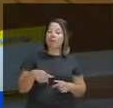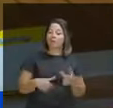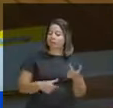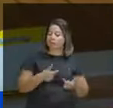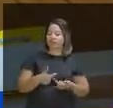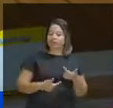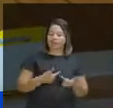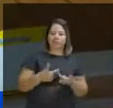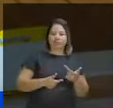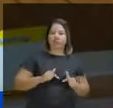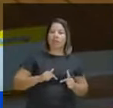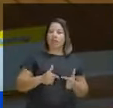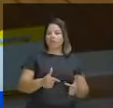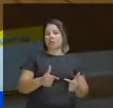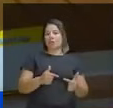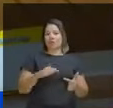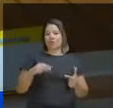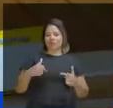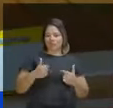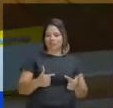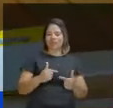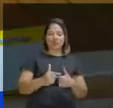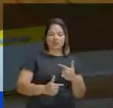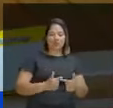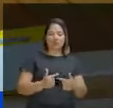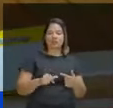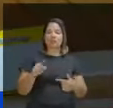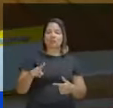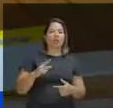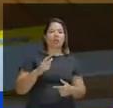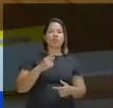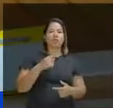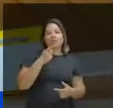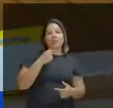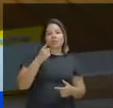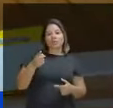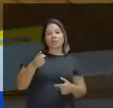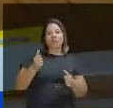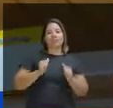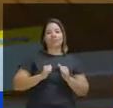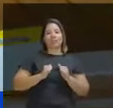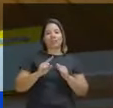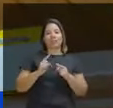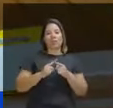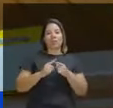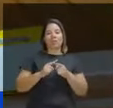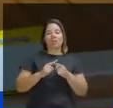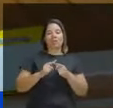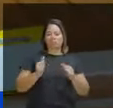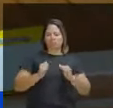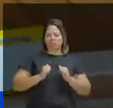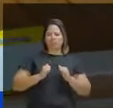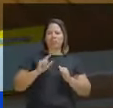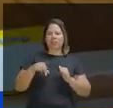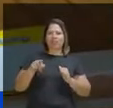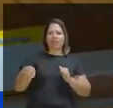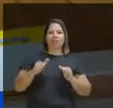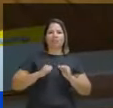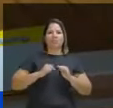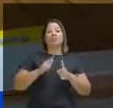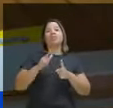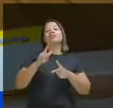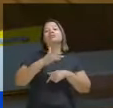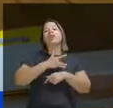atos próprios do trabalho. Ela não teve condição de fazer isso exatamente em razão de uma questão médica, uma questão de saúde que